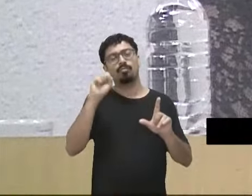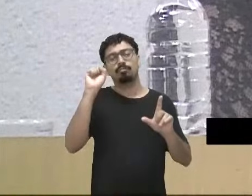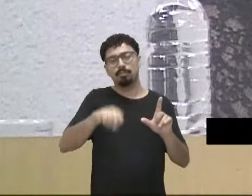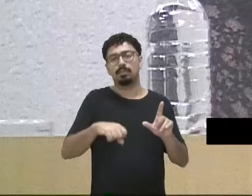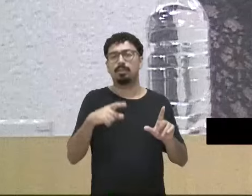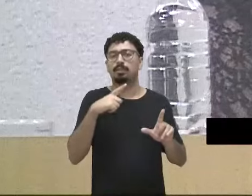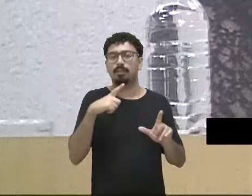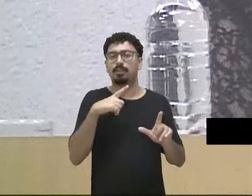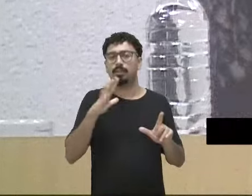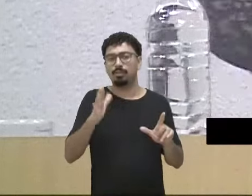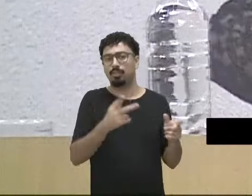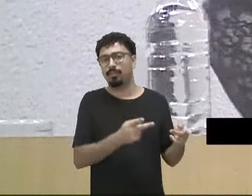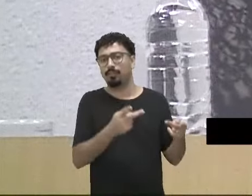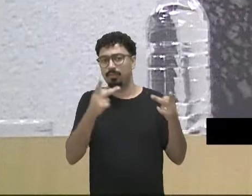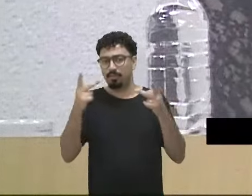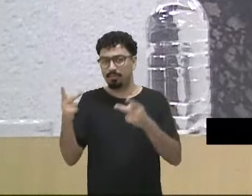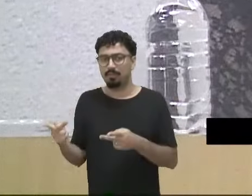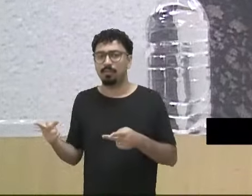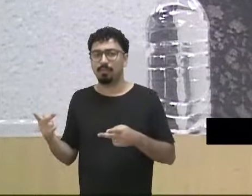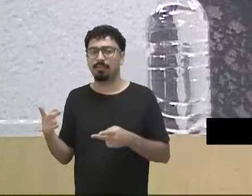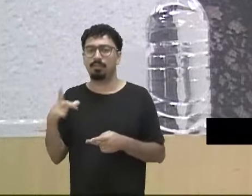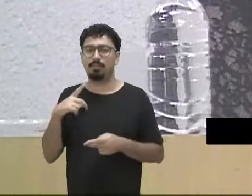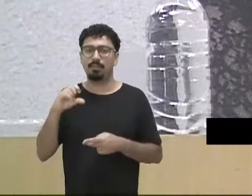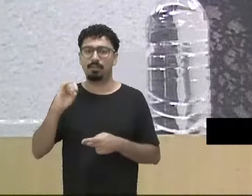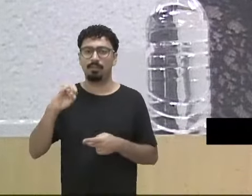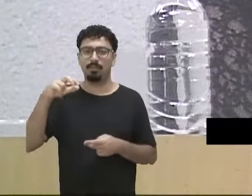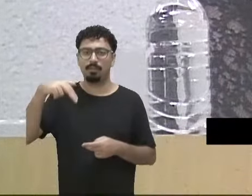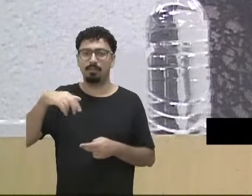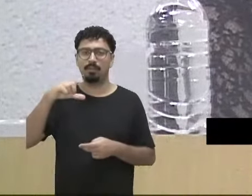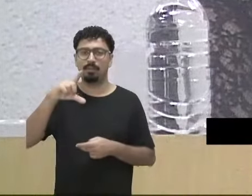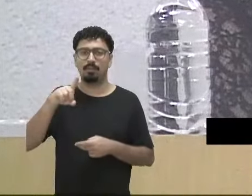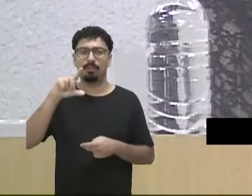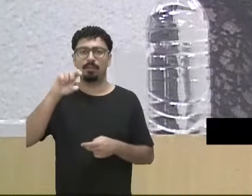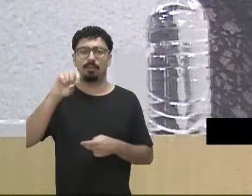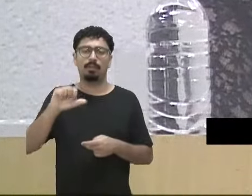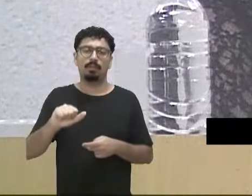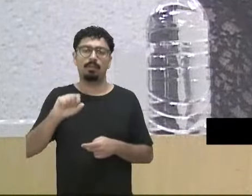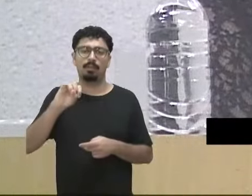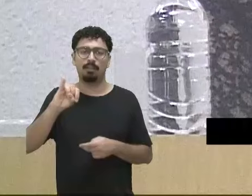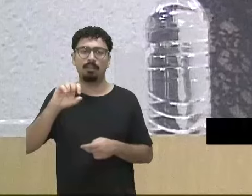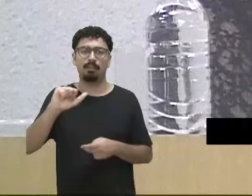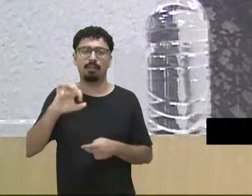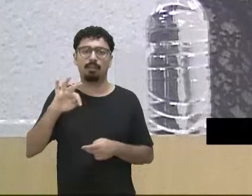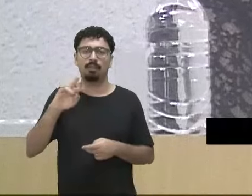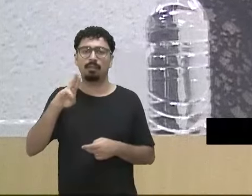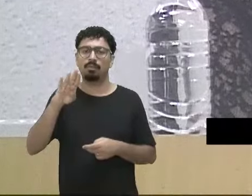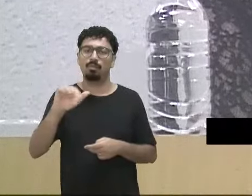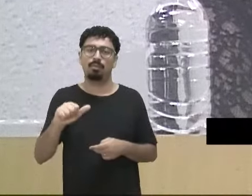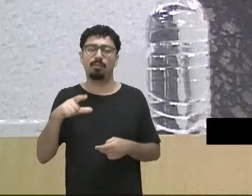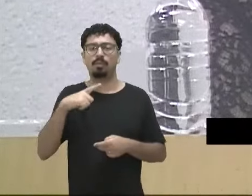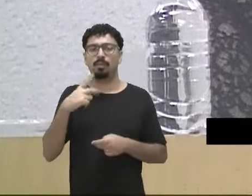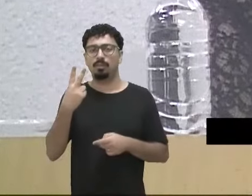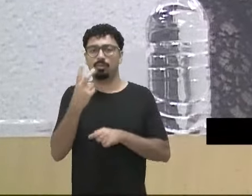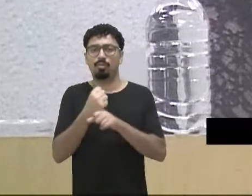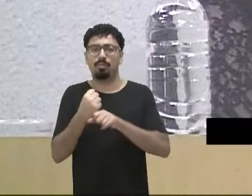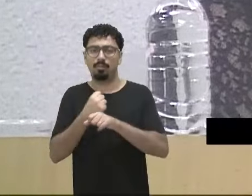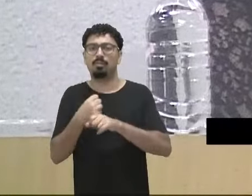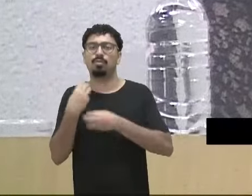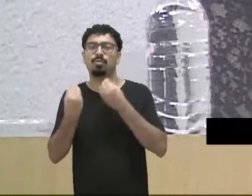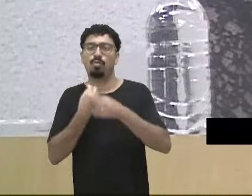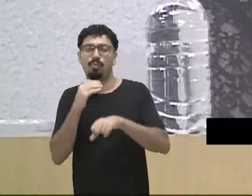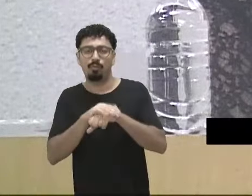alguns institutos, na verdade um, né, em Indaiatuba, lá tem processo digital, já tem mais ou menos uns 2 anos, como eles fazem, porque